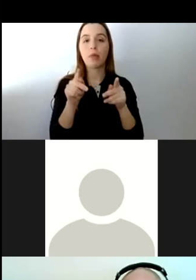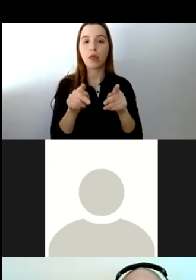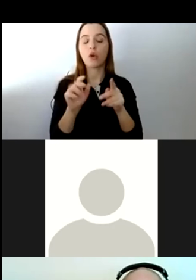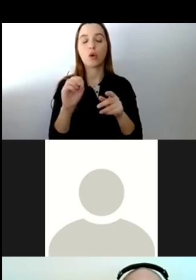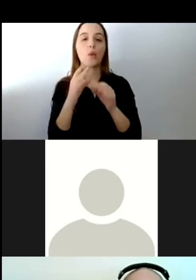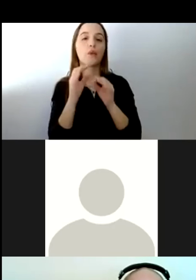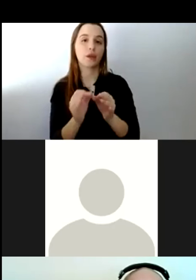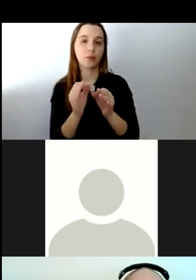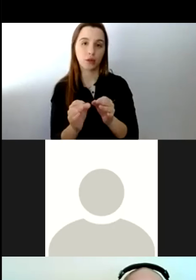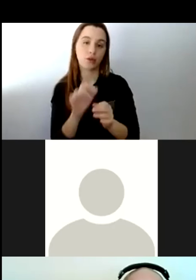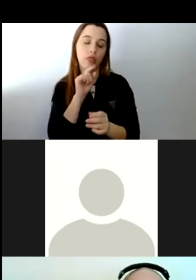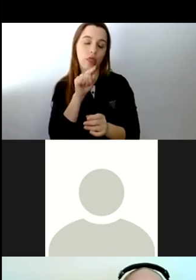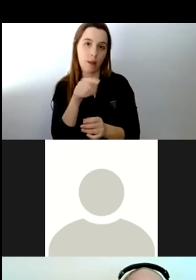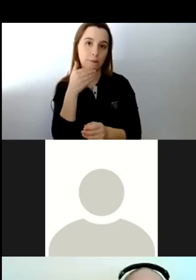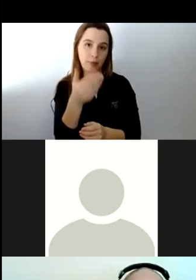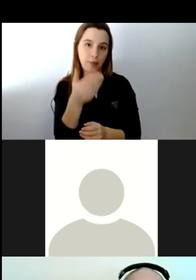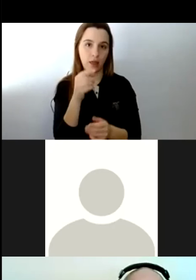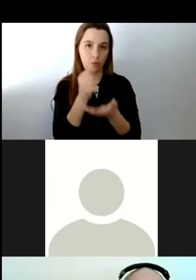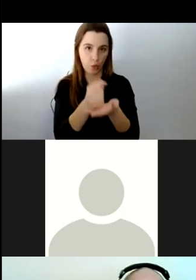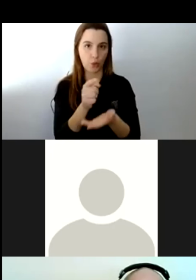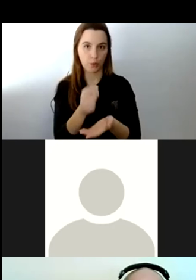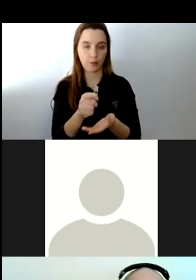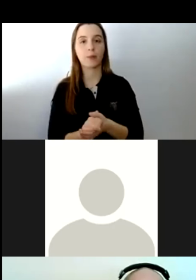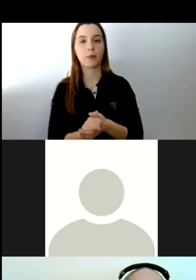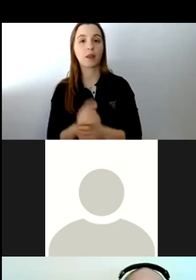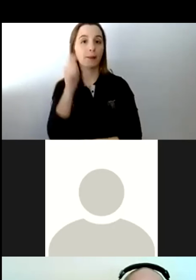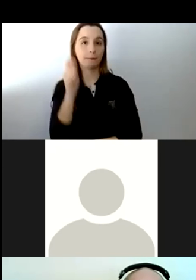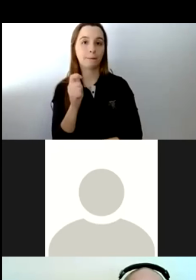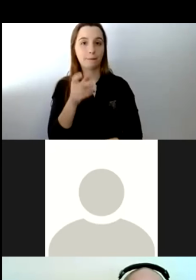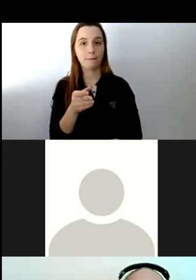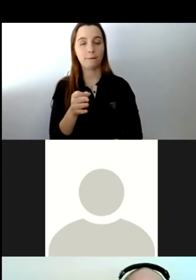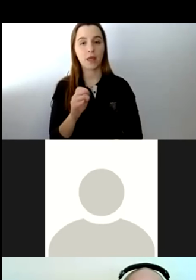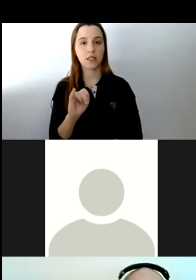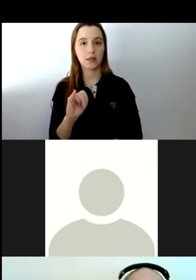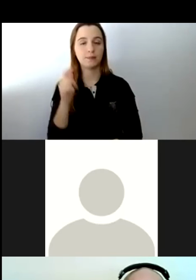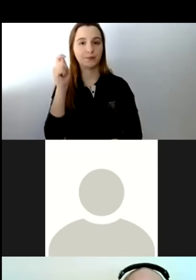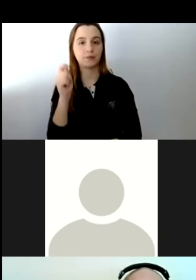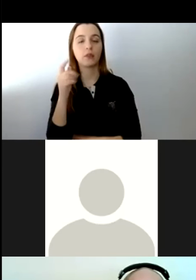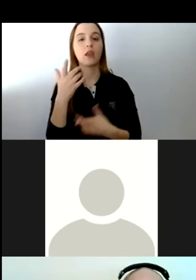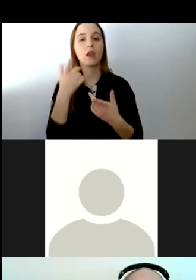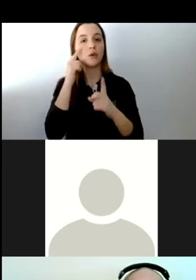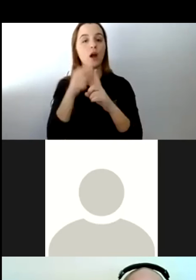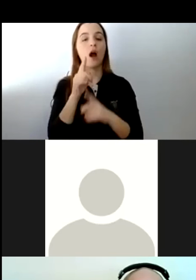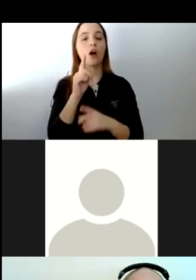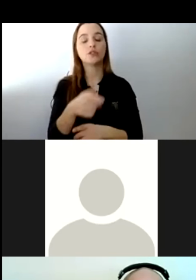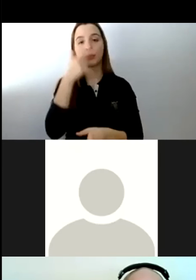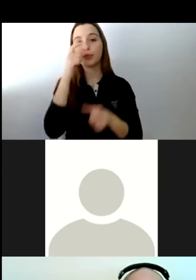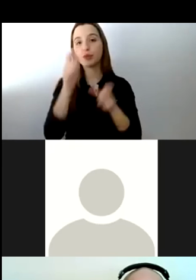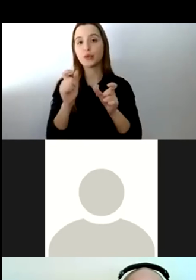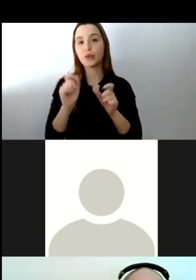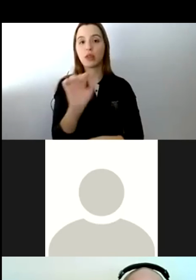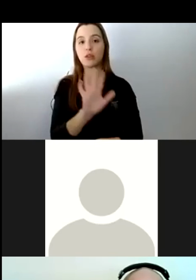terapêutico. A prestação social para a inclusão destina-se a cidadãos